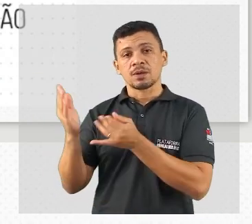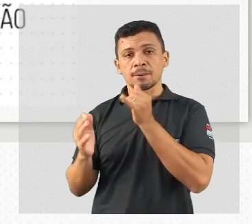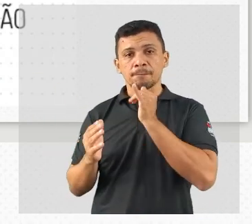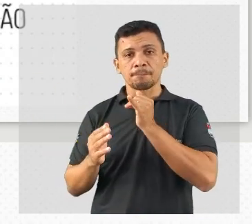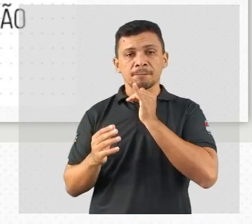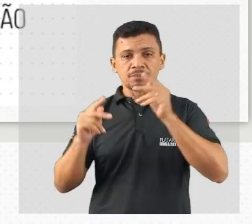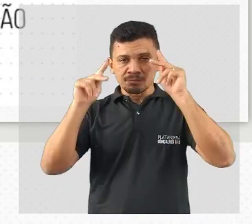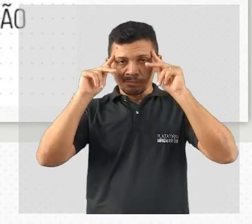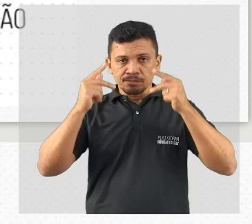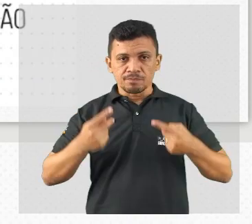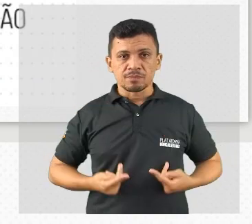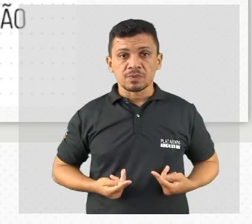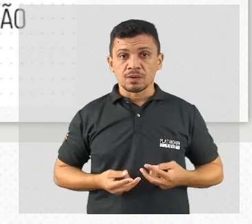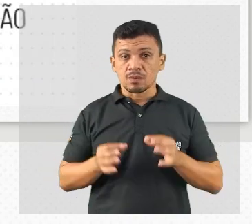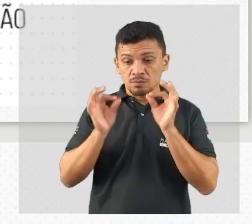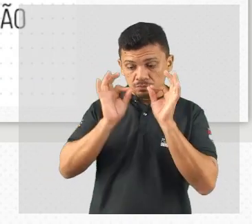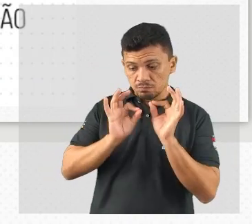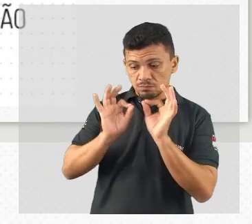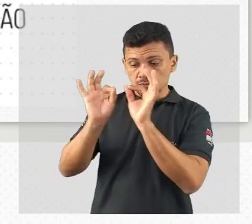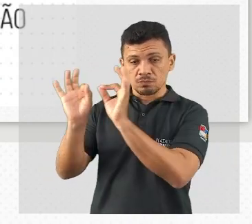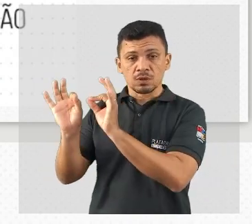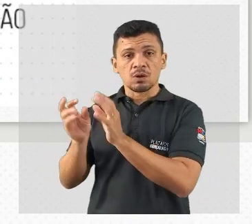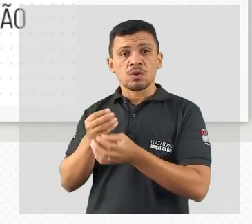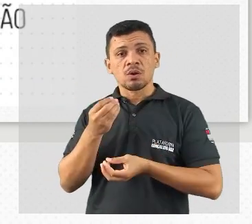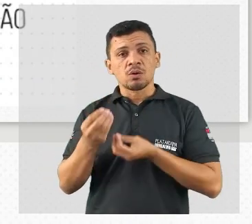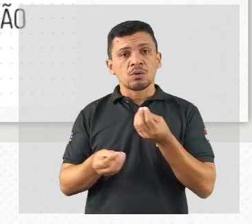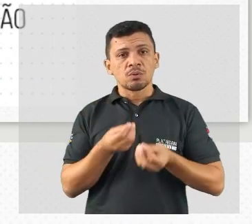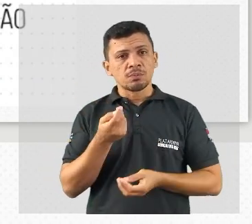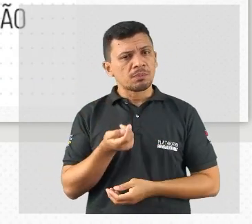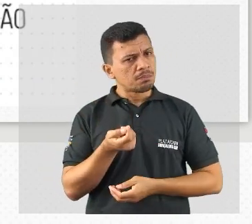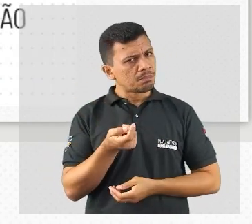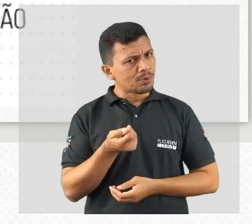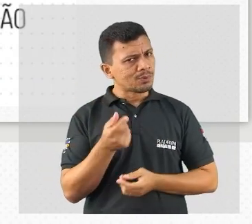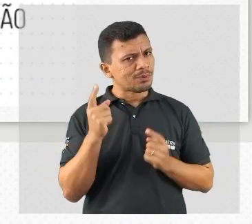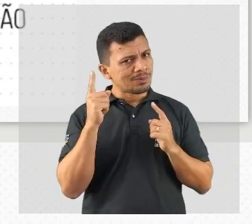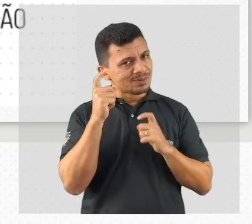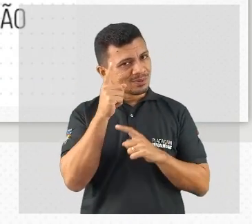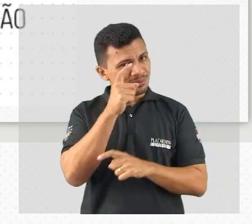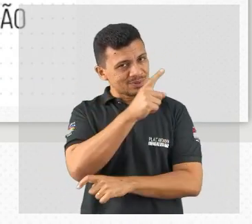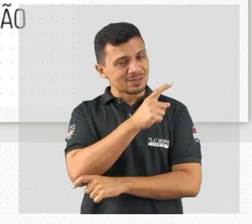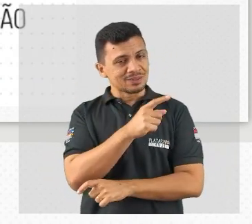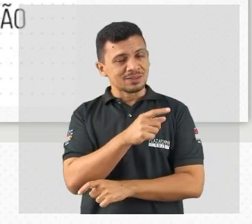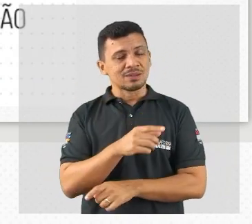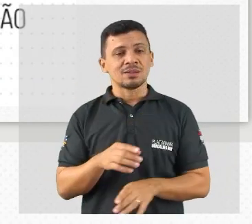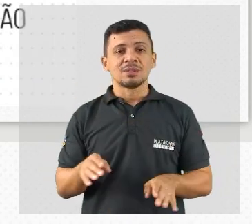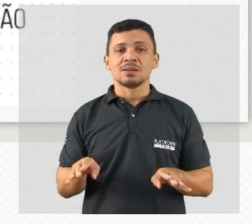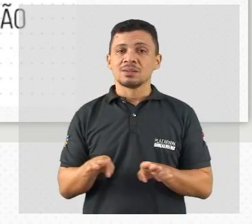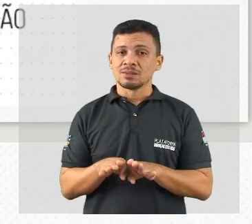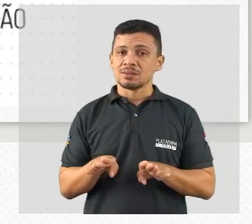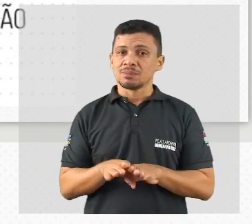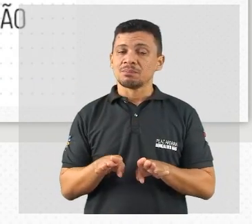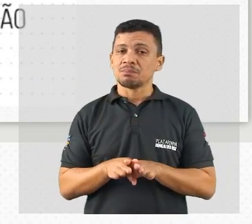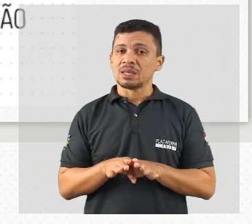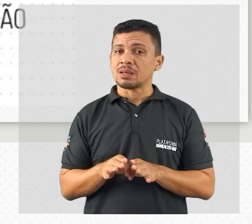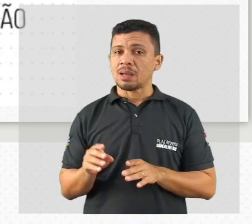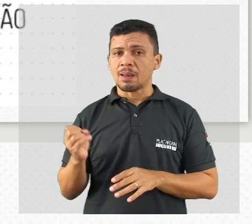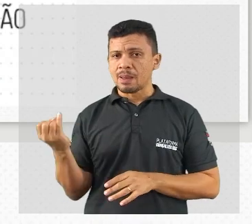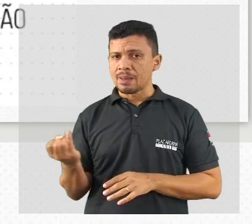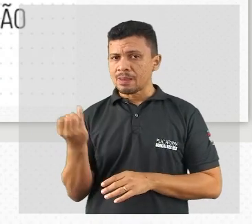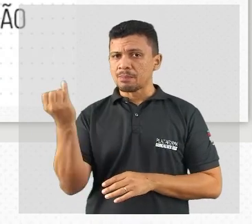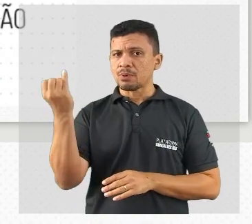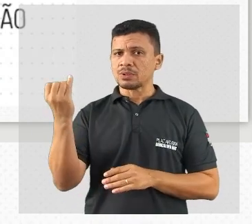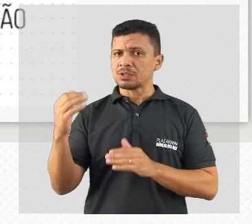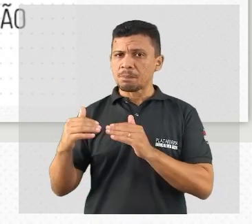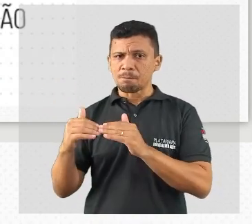para vocês observarem como um ser um pouco mais complexo, não mais importante, tá, pessoal? Lembrando disso. Mas um